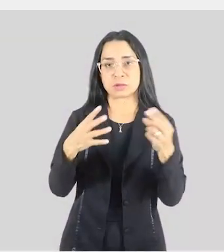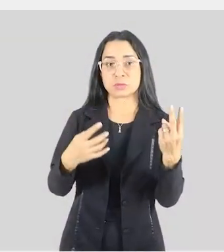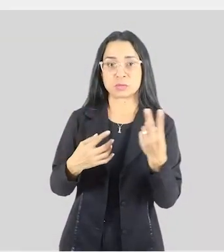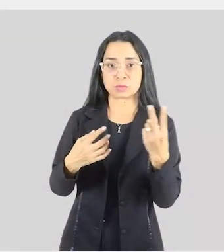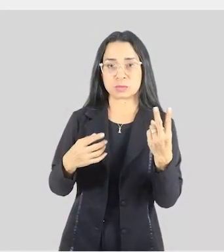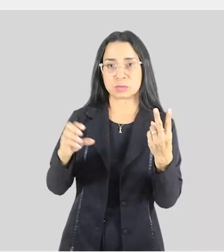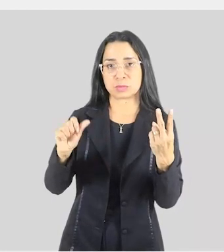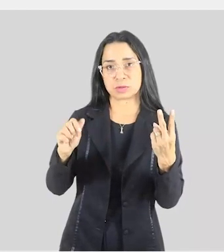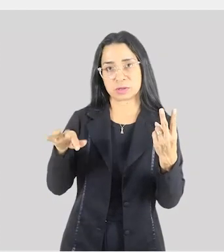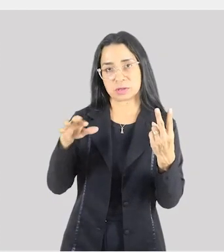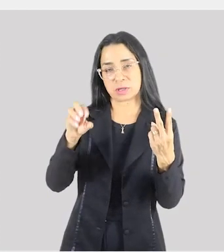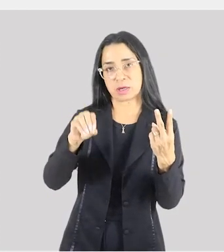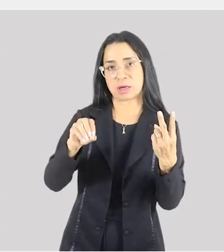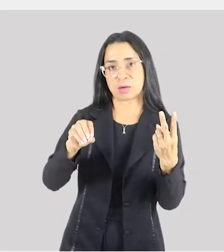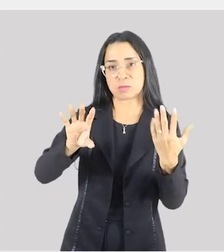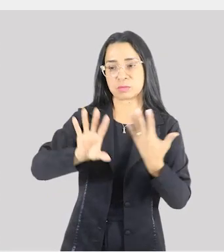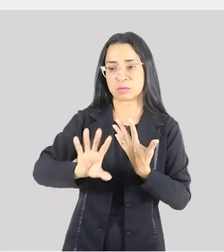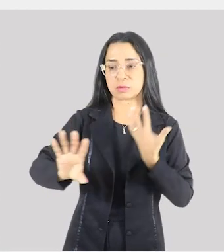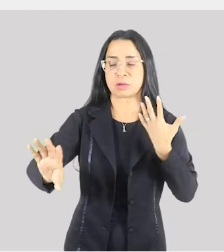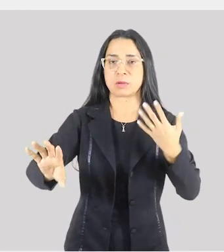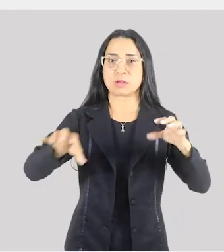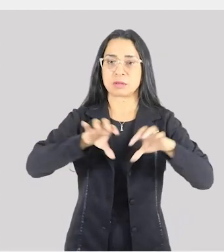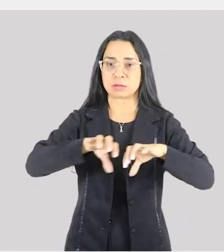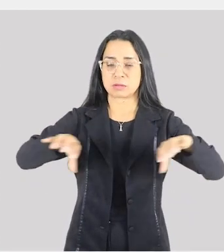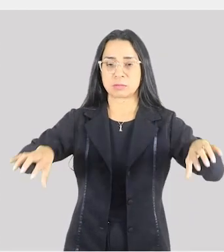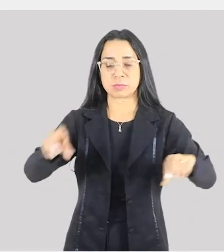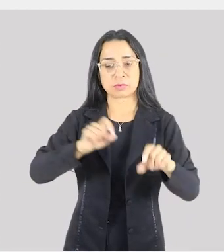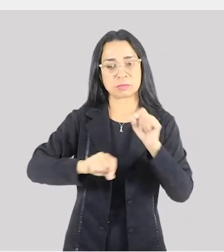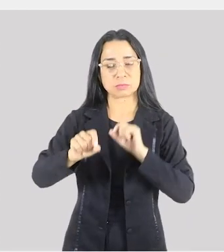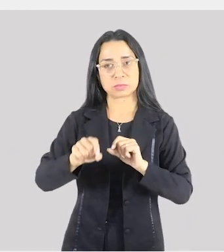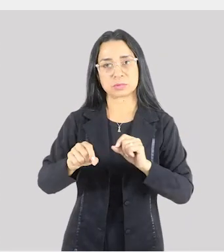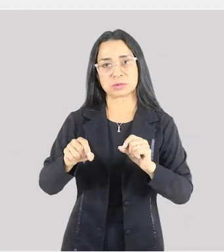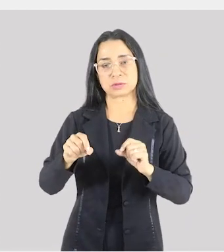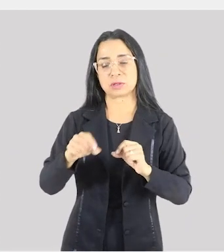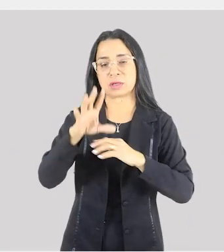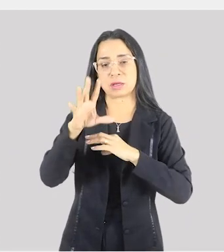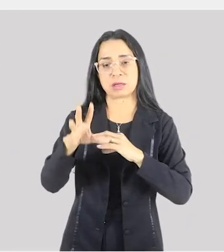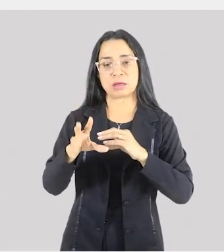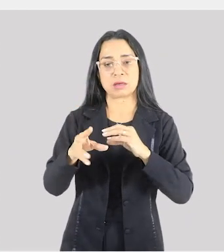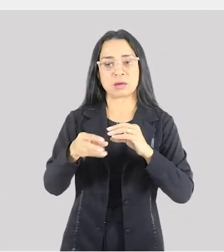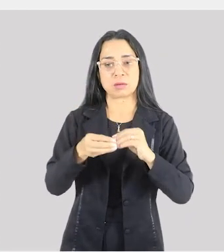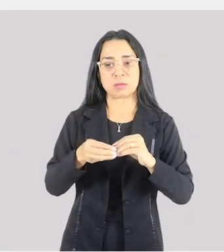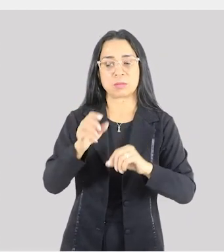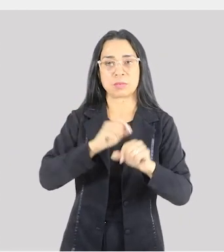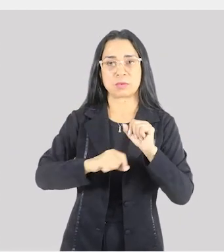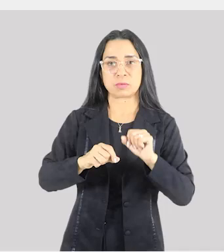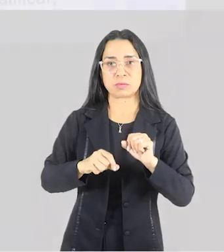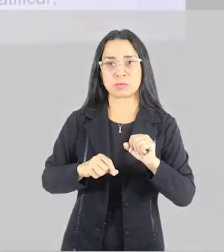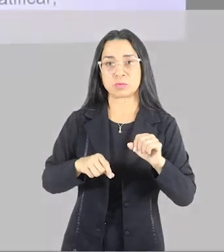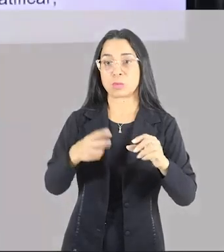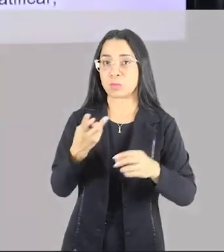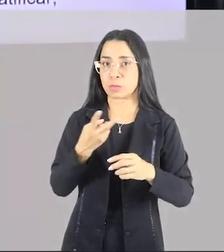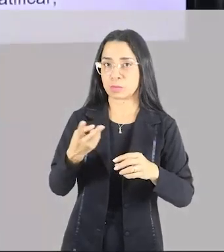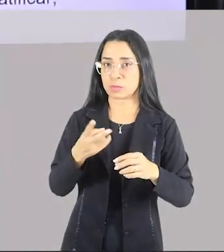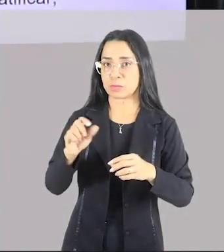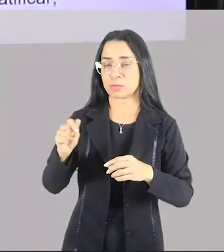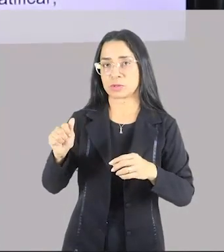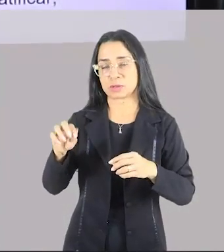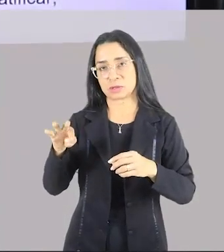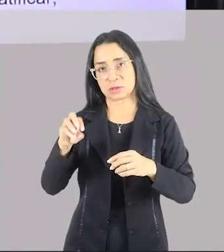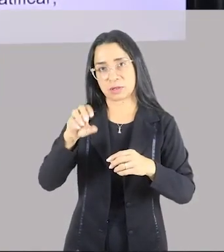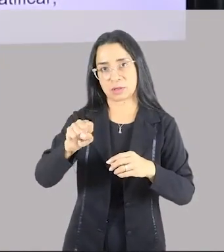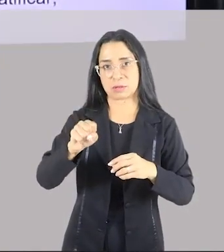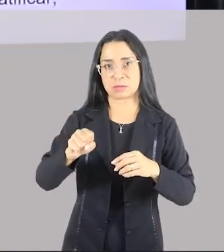atos independentes de órgãos distintos. Atos compostos, dois atos, um validando o outro, um